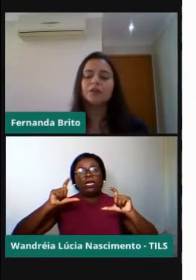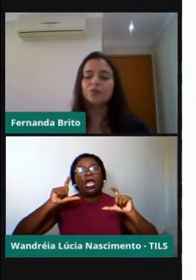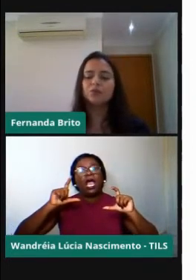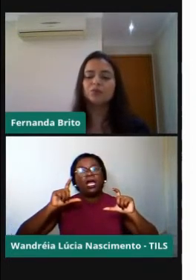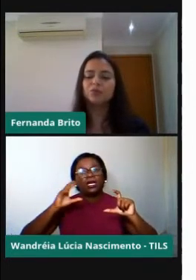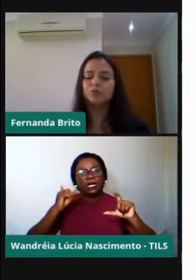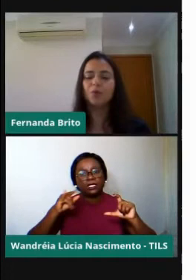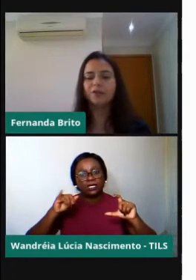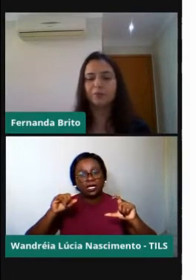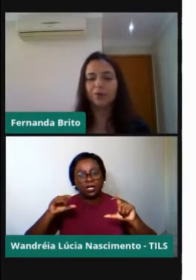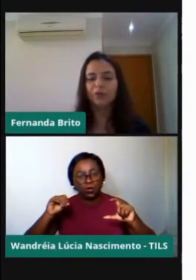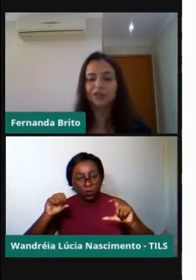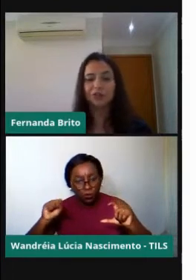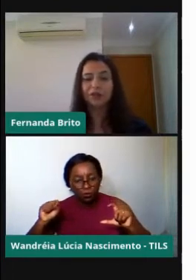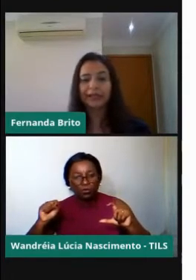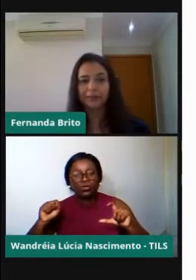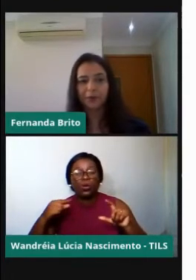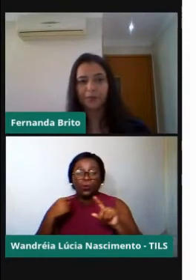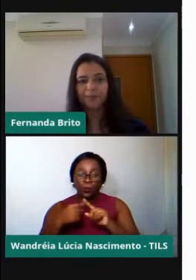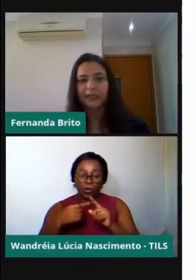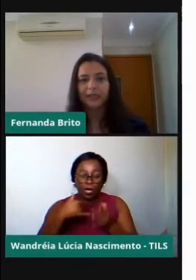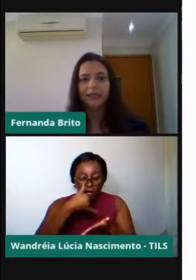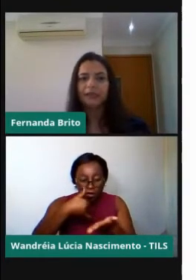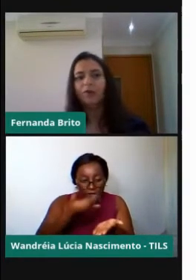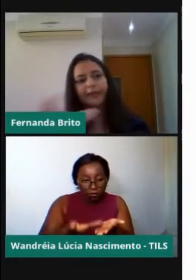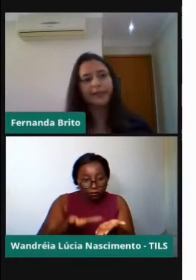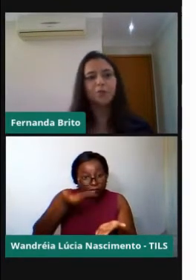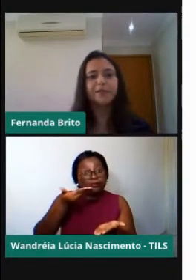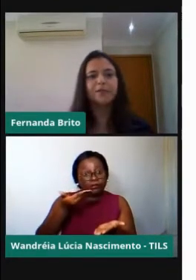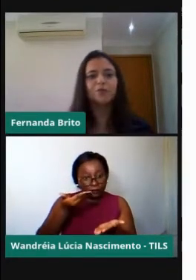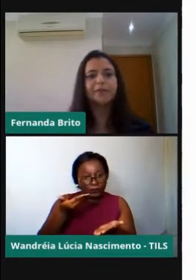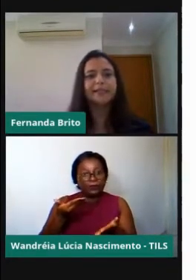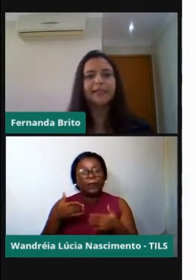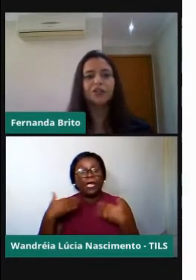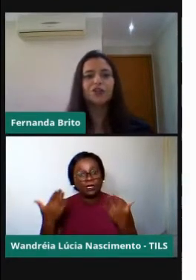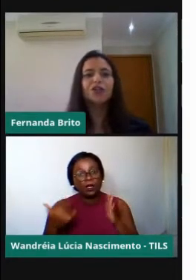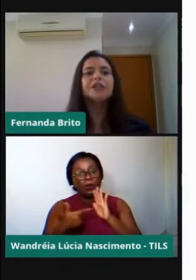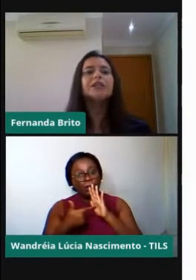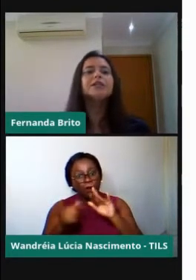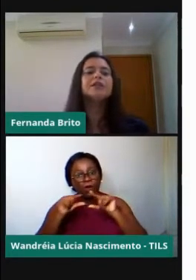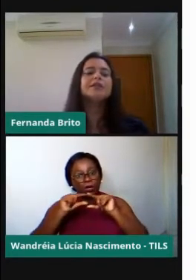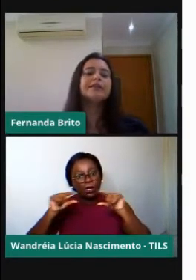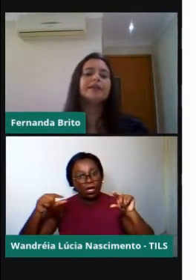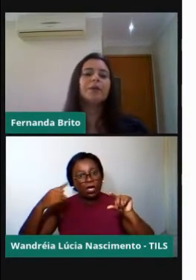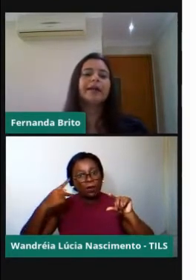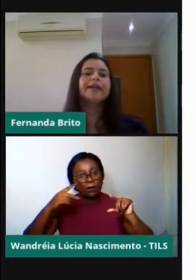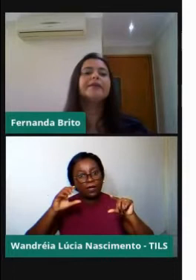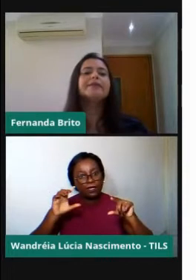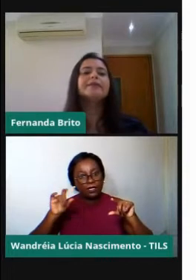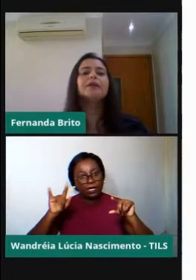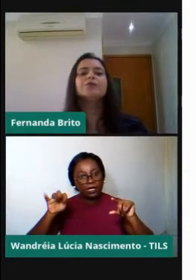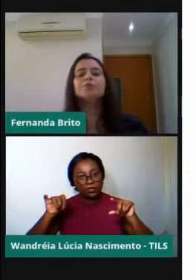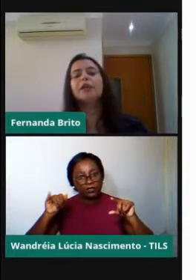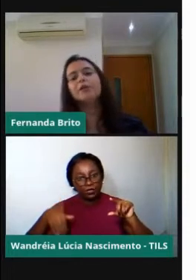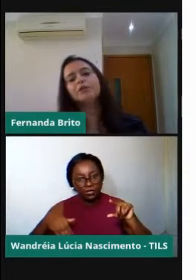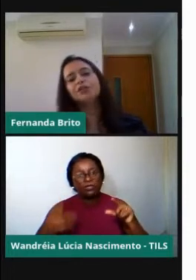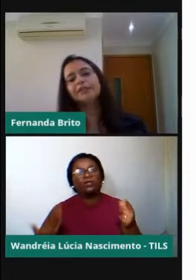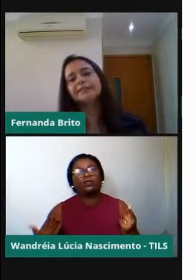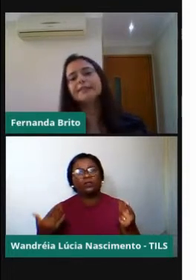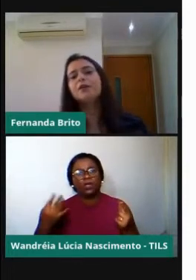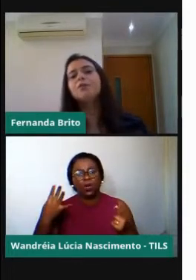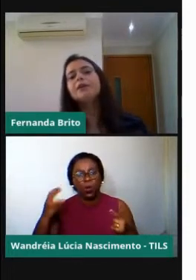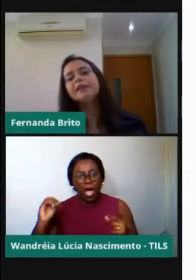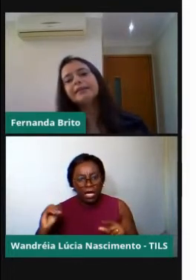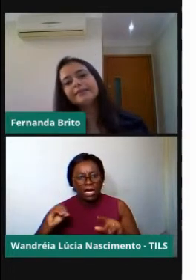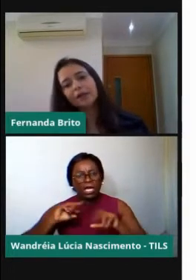reduzidos no quadro hipercolesterolêmico. Então, aqui a expressão de PC-lectina e de CD40, então, de moléculas